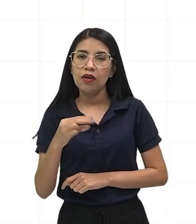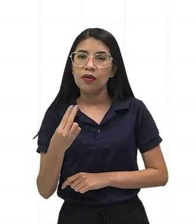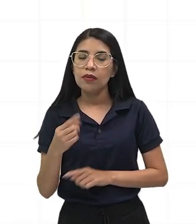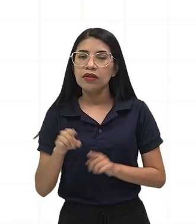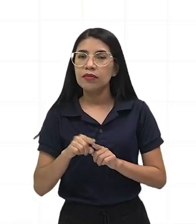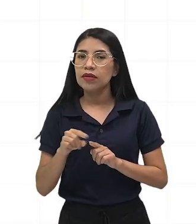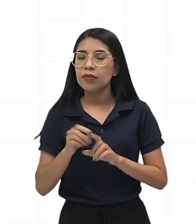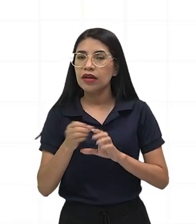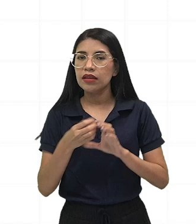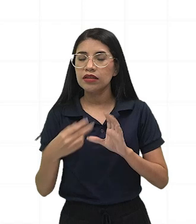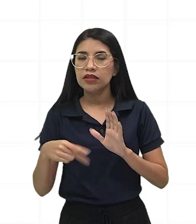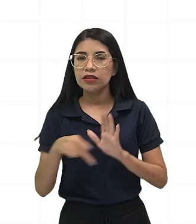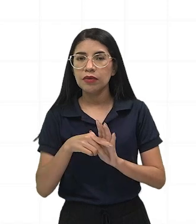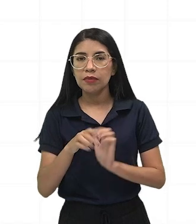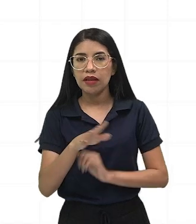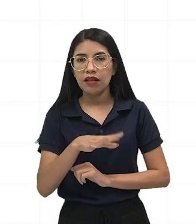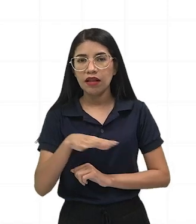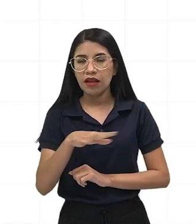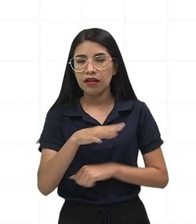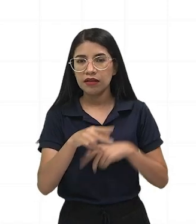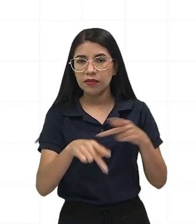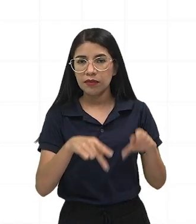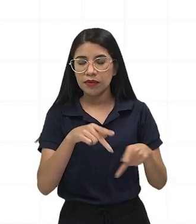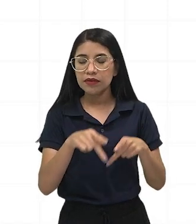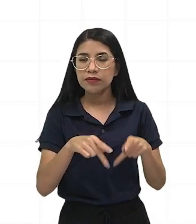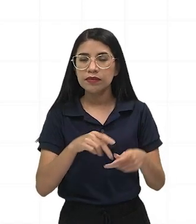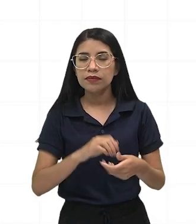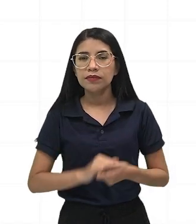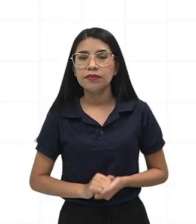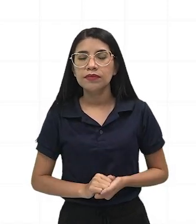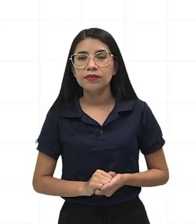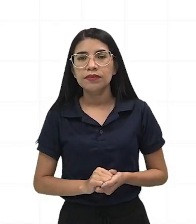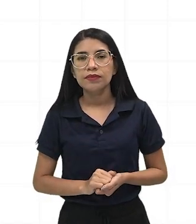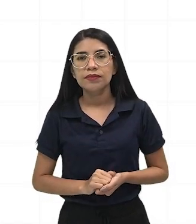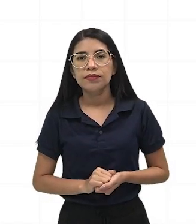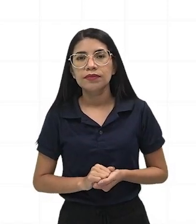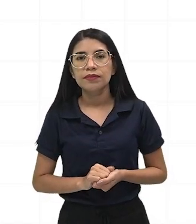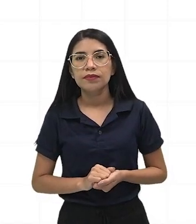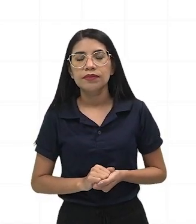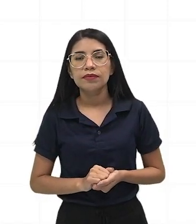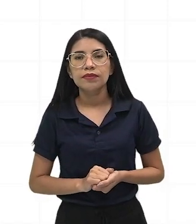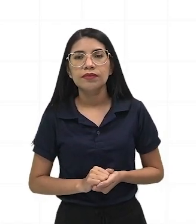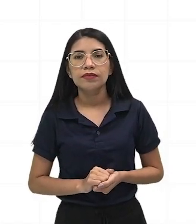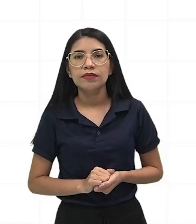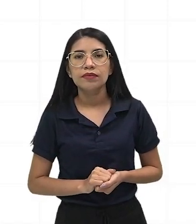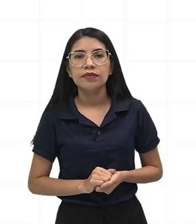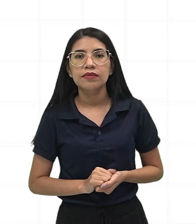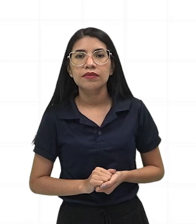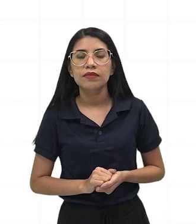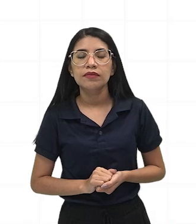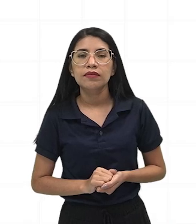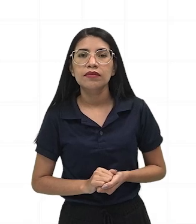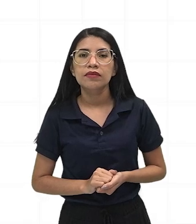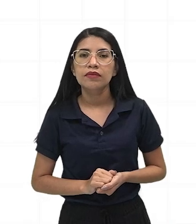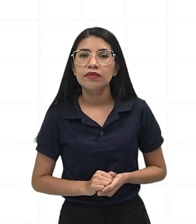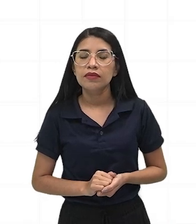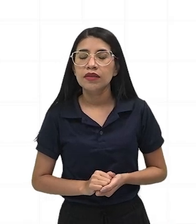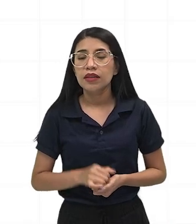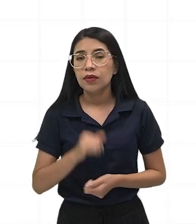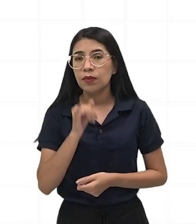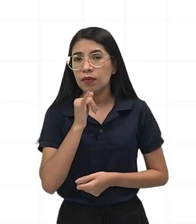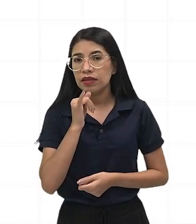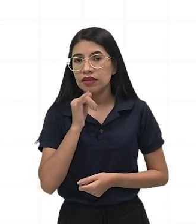determinadas características. Então, vejam bem, olha lá. Vamos nos ater a um